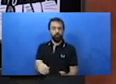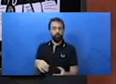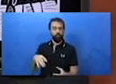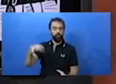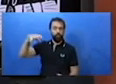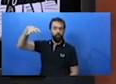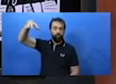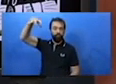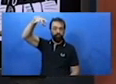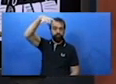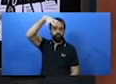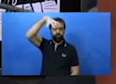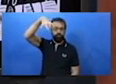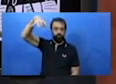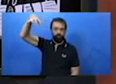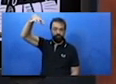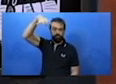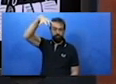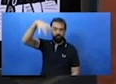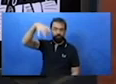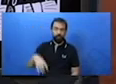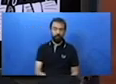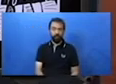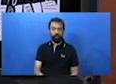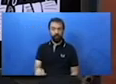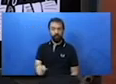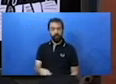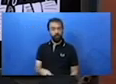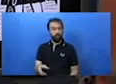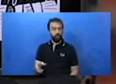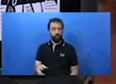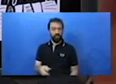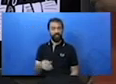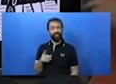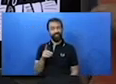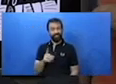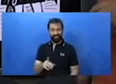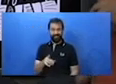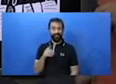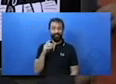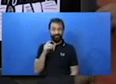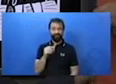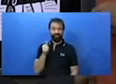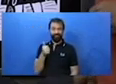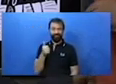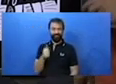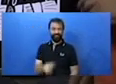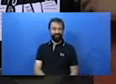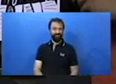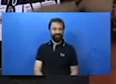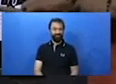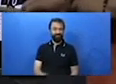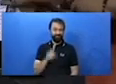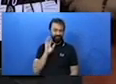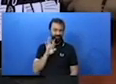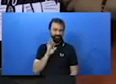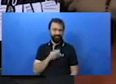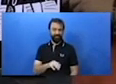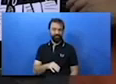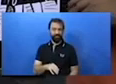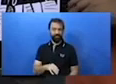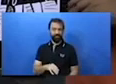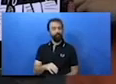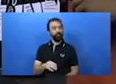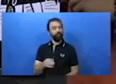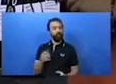com celular, aqui tem uma torre de antena. Interessante isso, né? Então eu posso usar tanto para